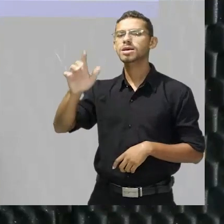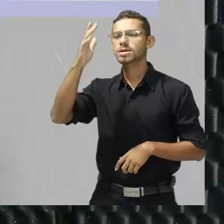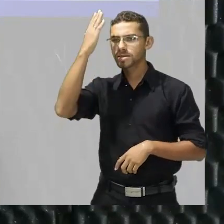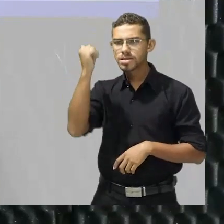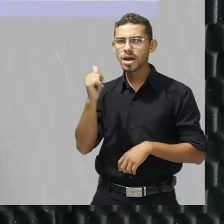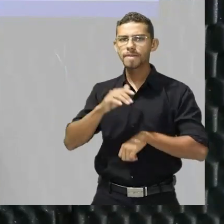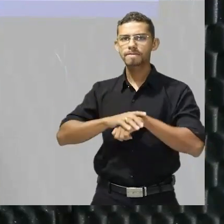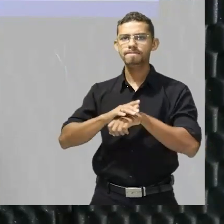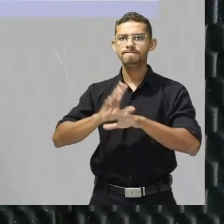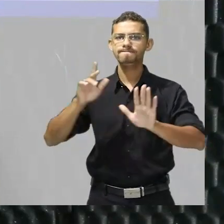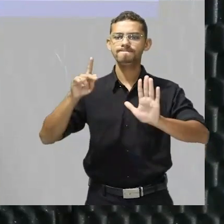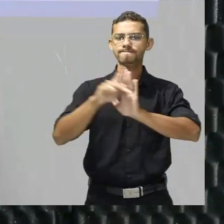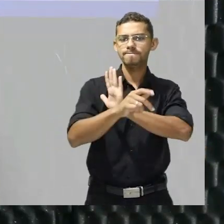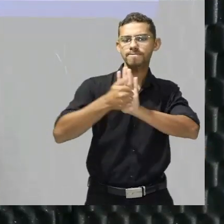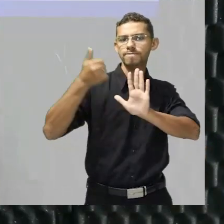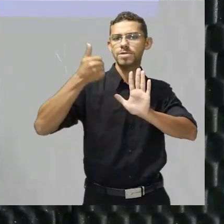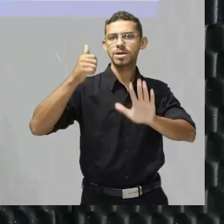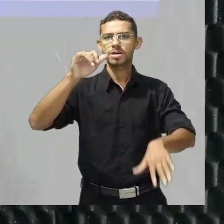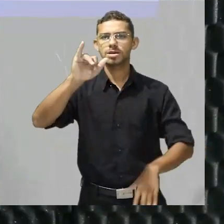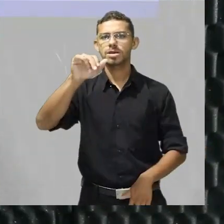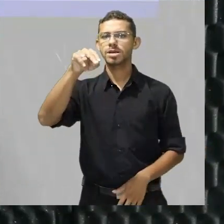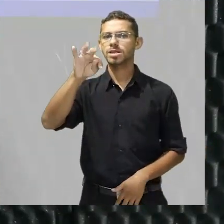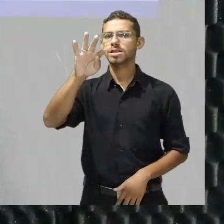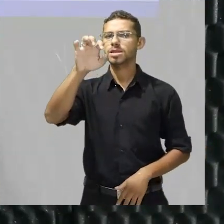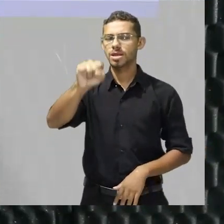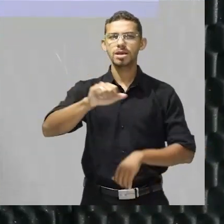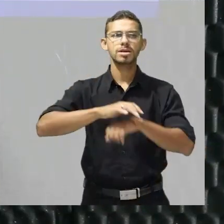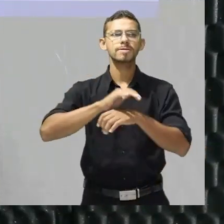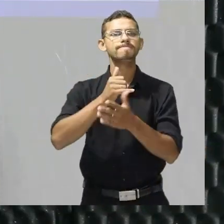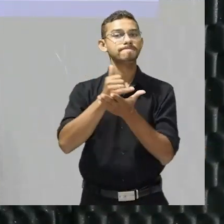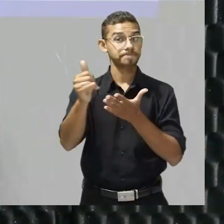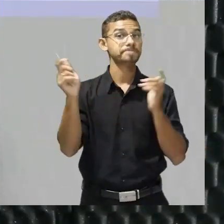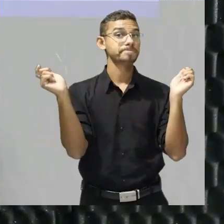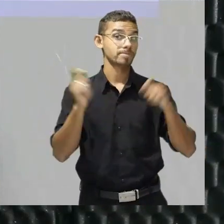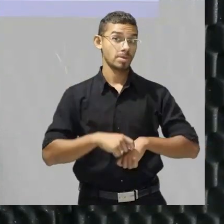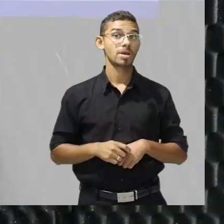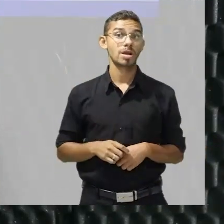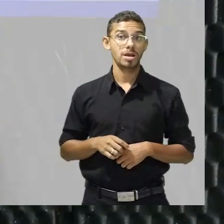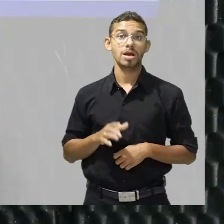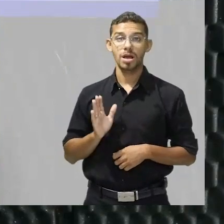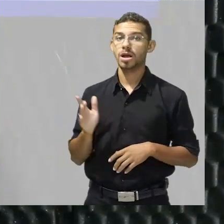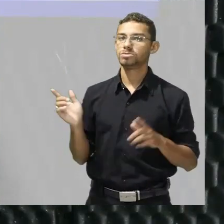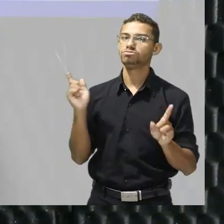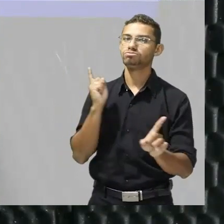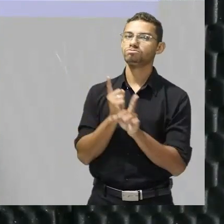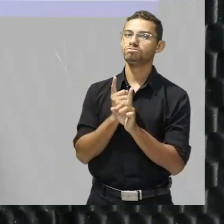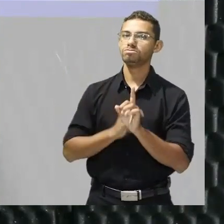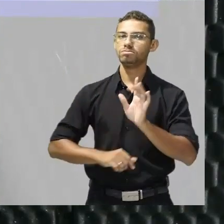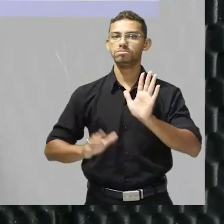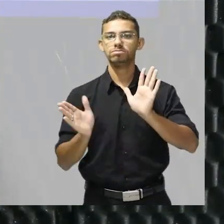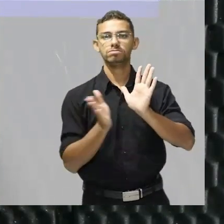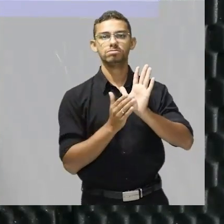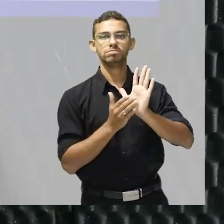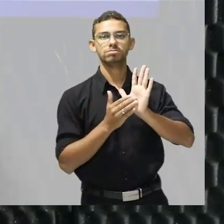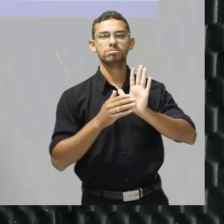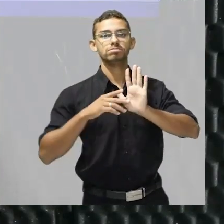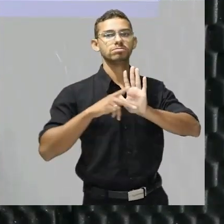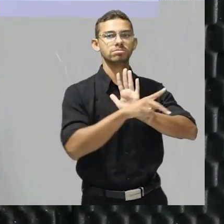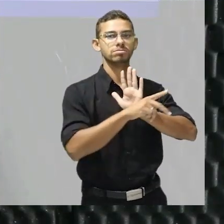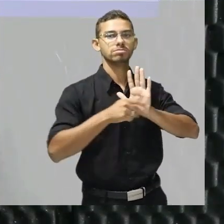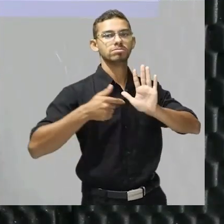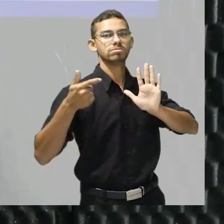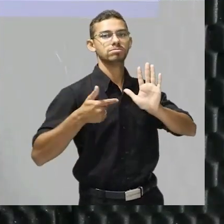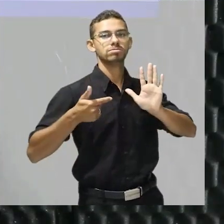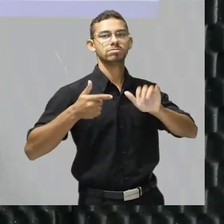logo na introdução apresentou definiu a tese aí sim você vai para o parágrafo do desenvolvimento